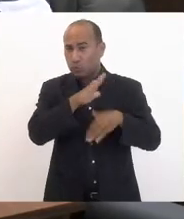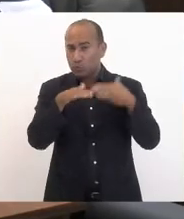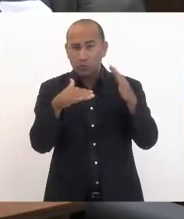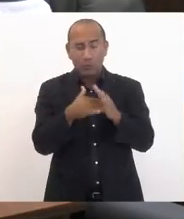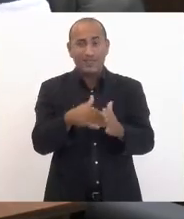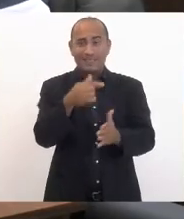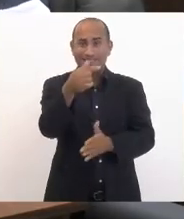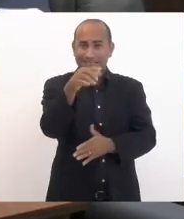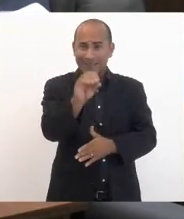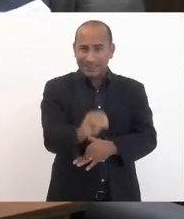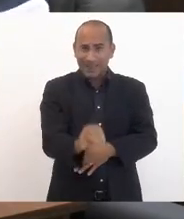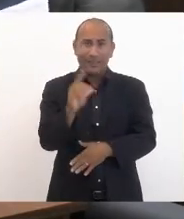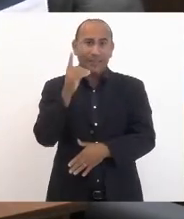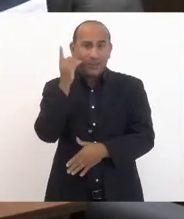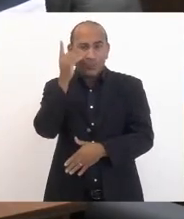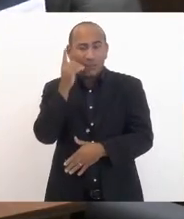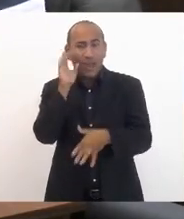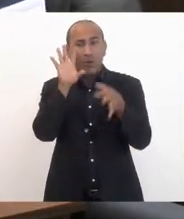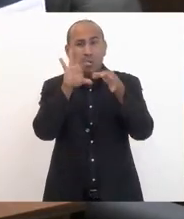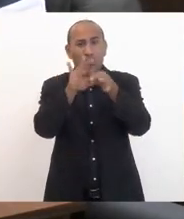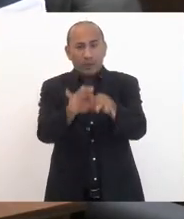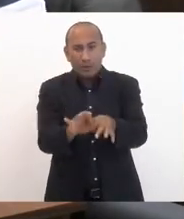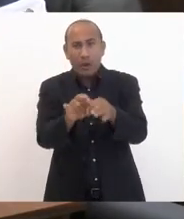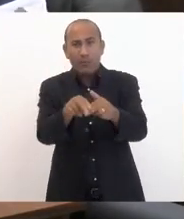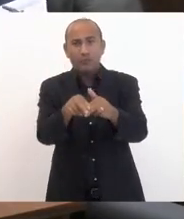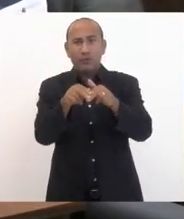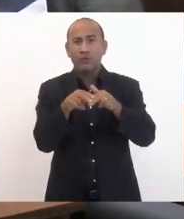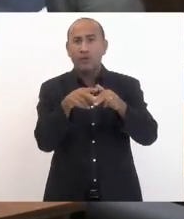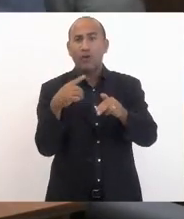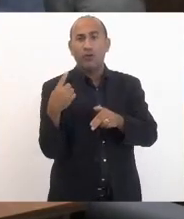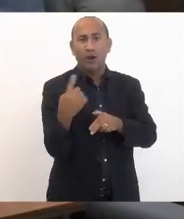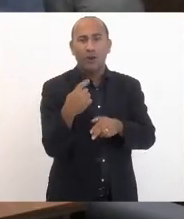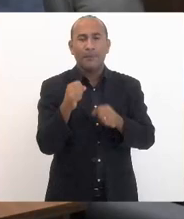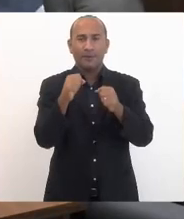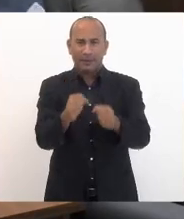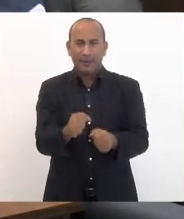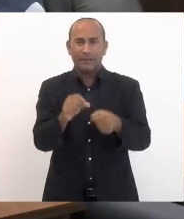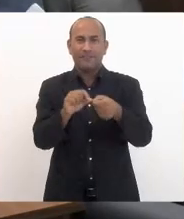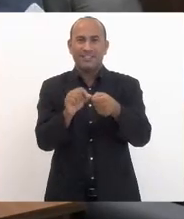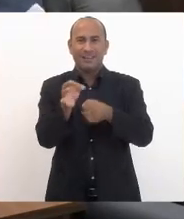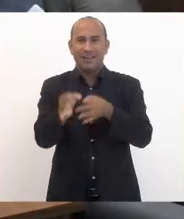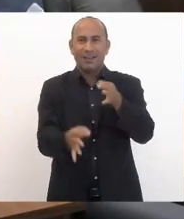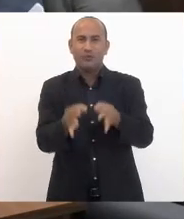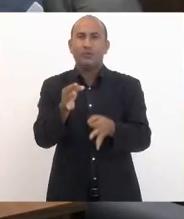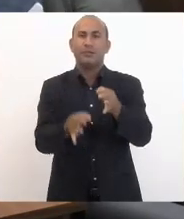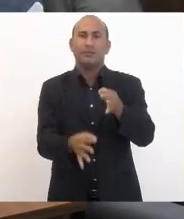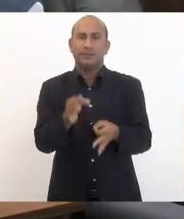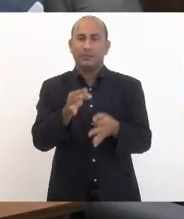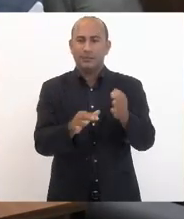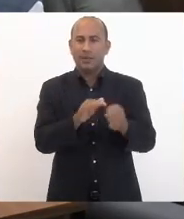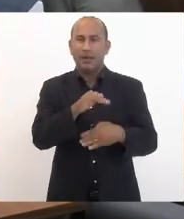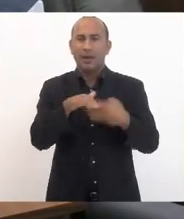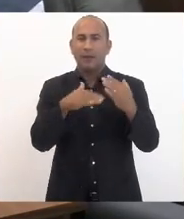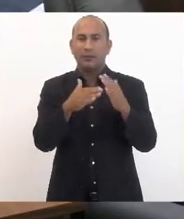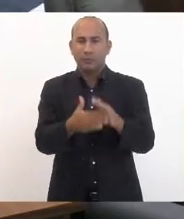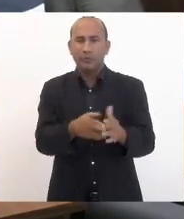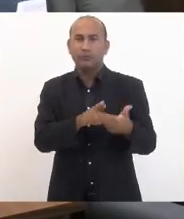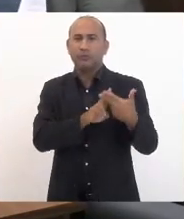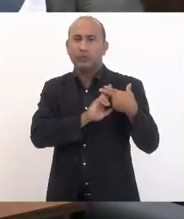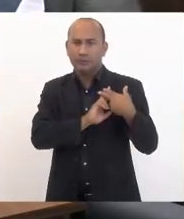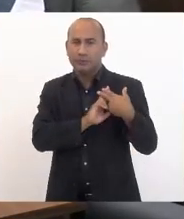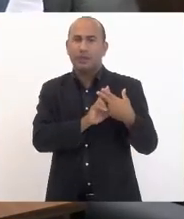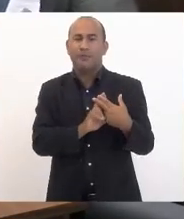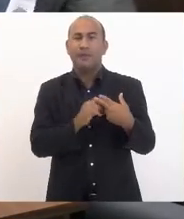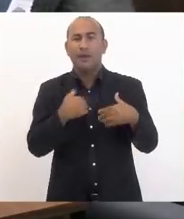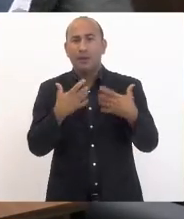70 deputados se uniram para que a gente pudesse fazer essa justiça a todos os auditores.